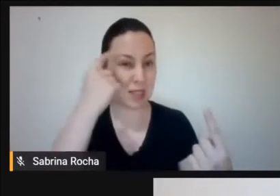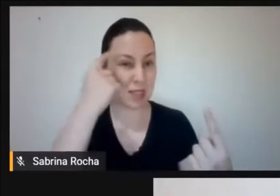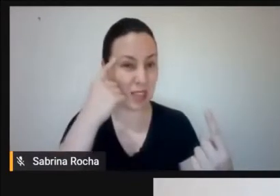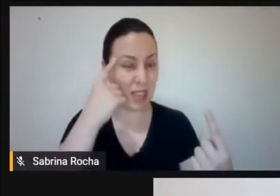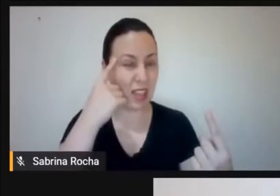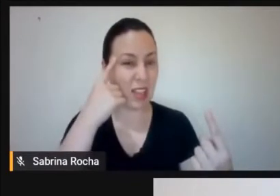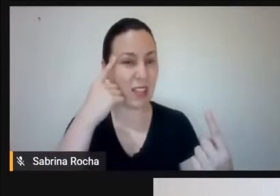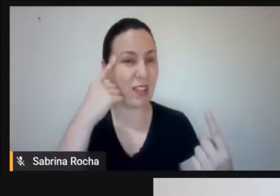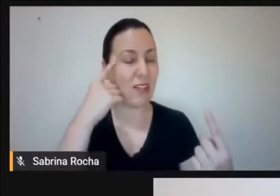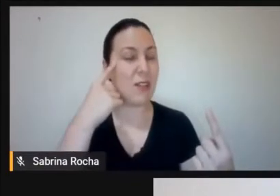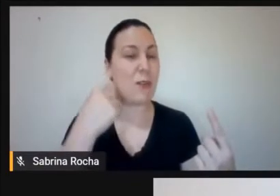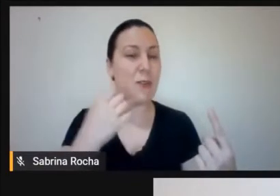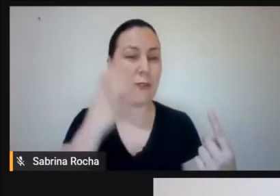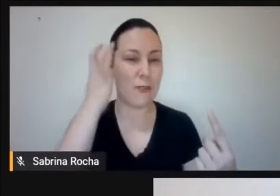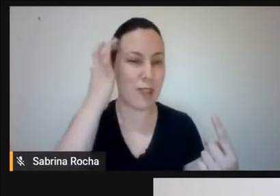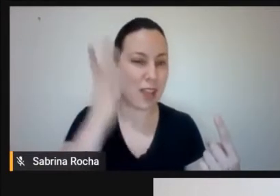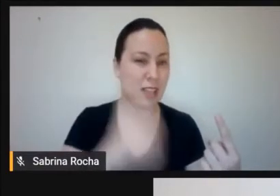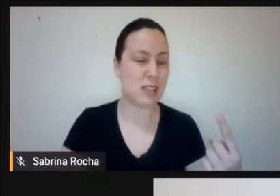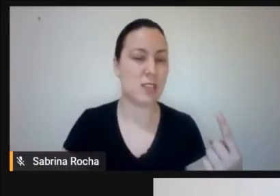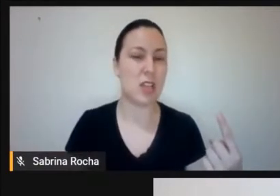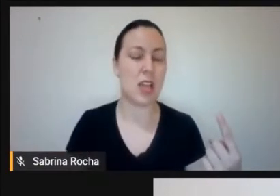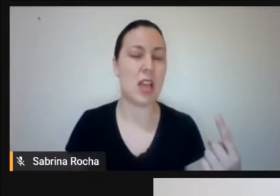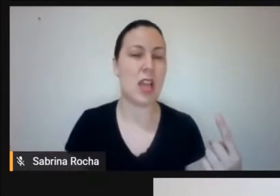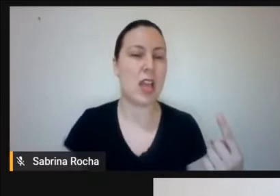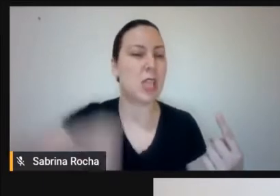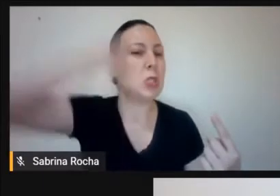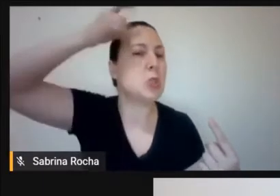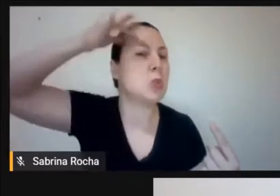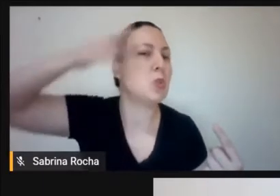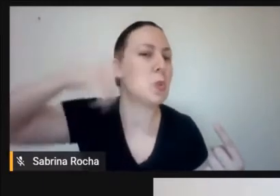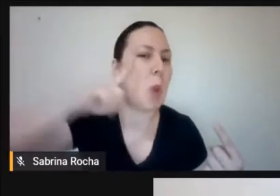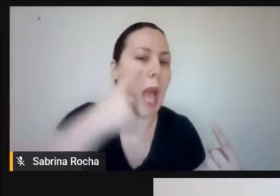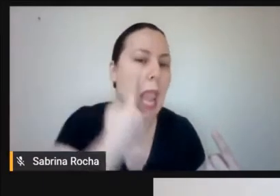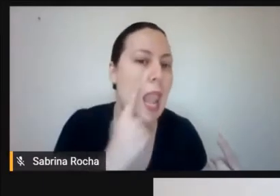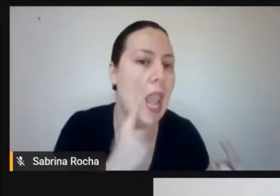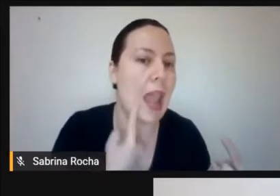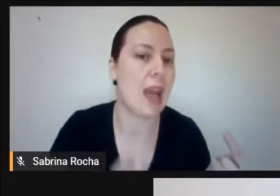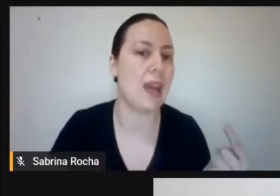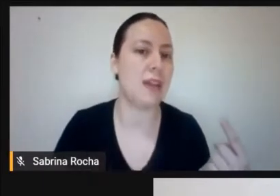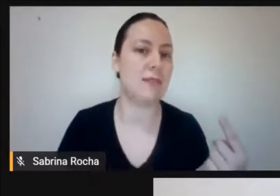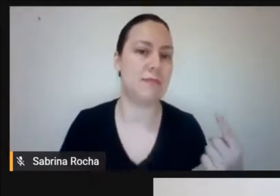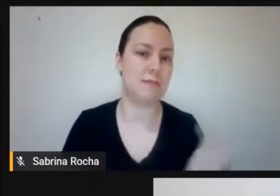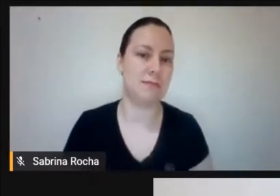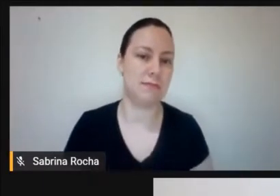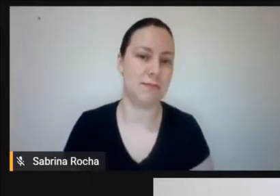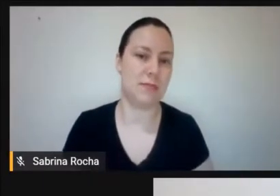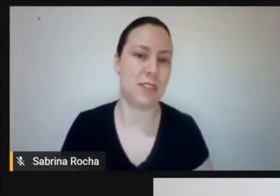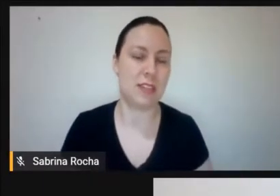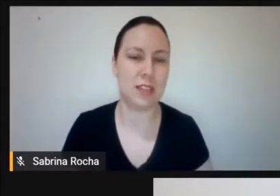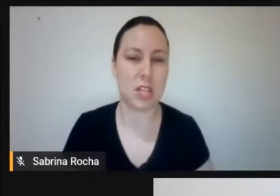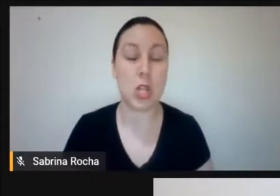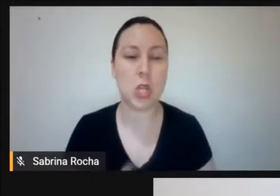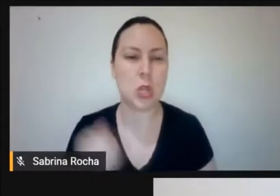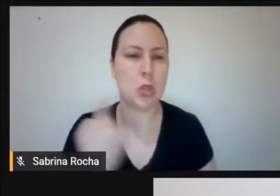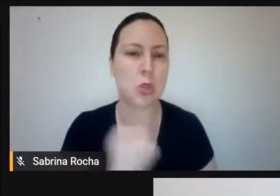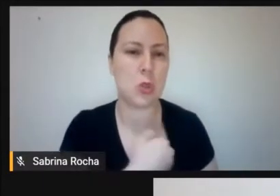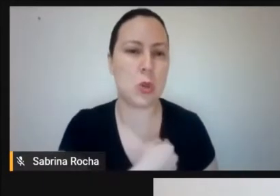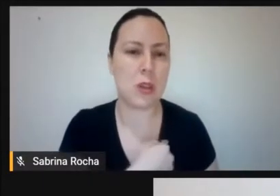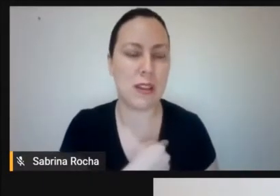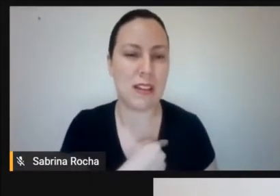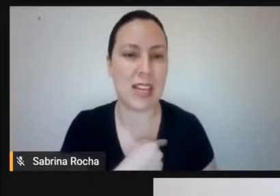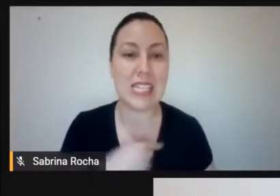sangue e suor, ou suor e lágrima. A gente não vai sair dessa roubada